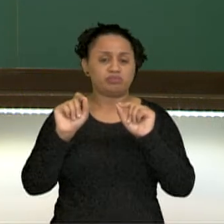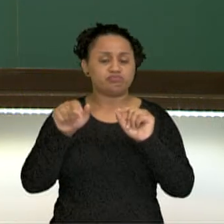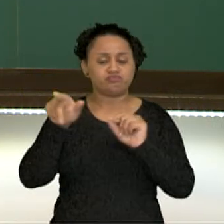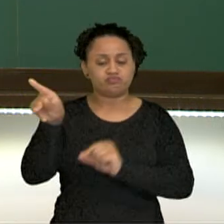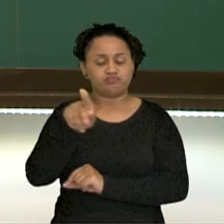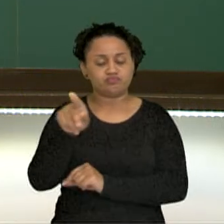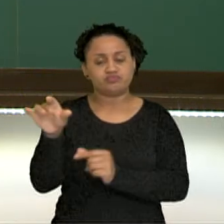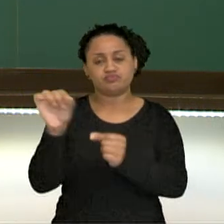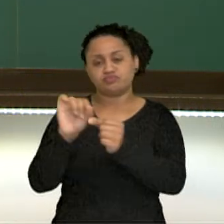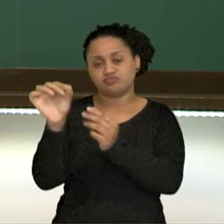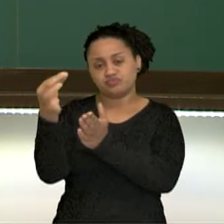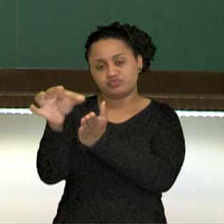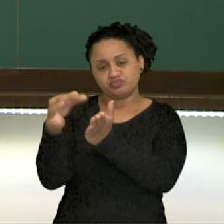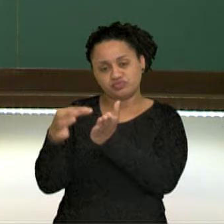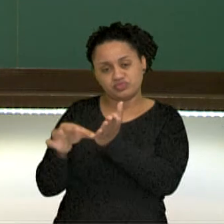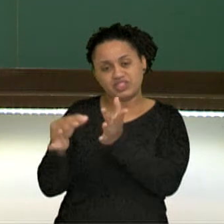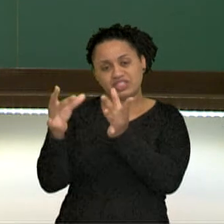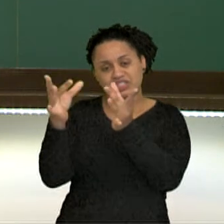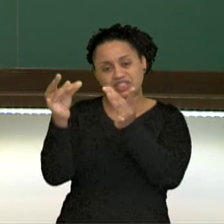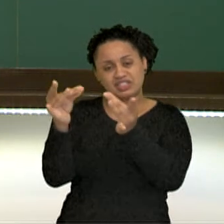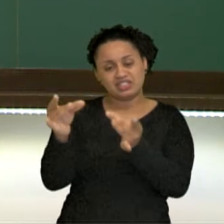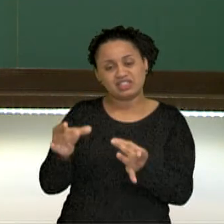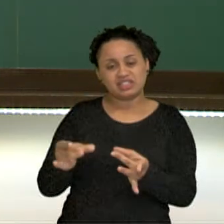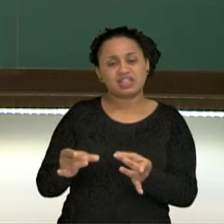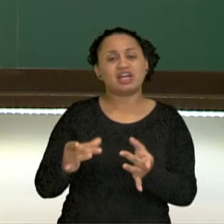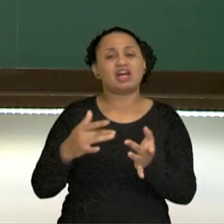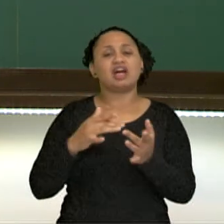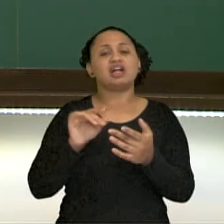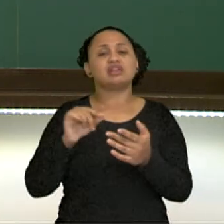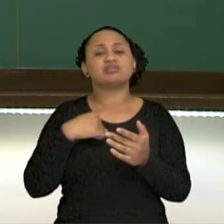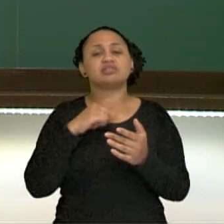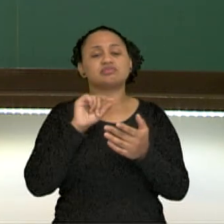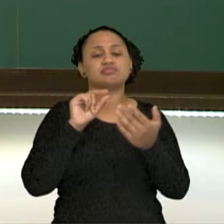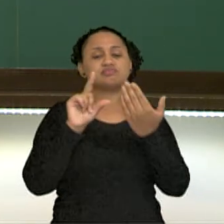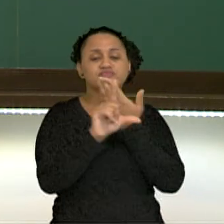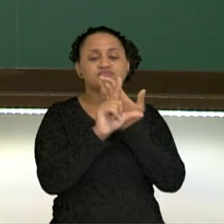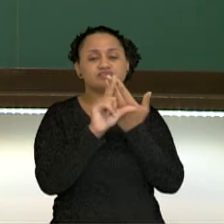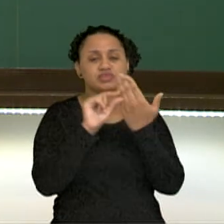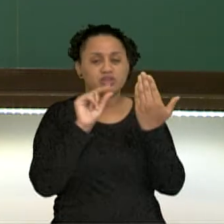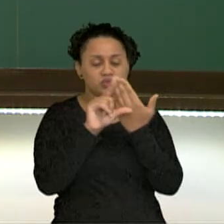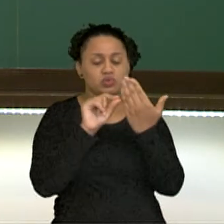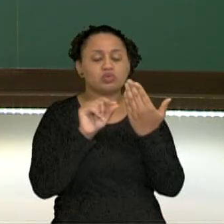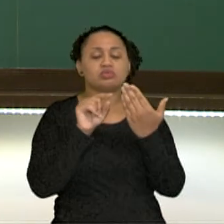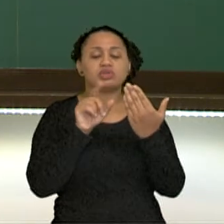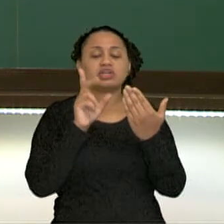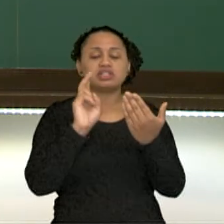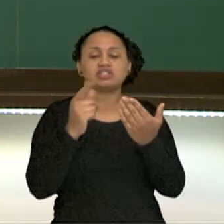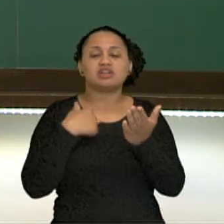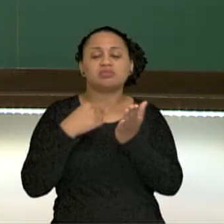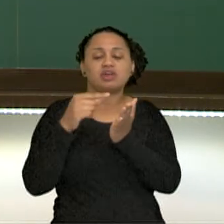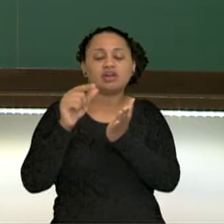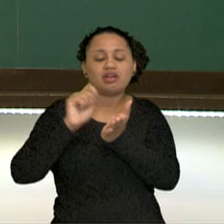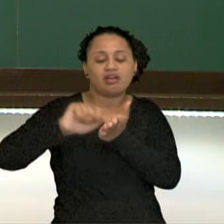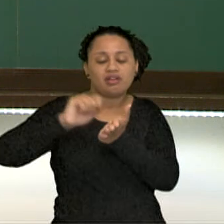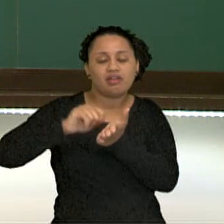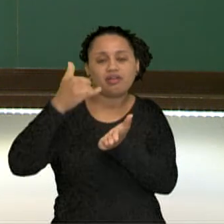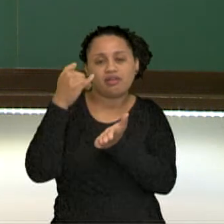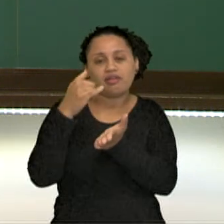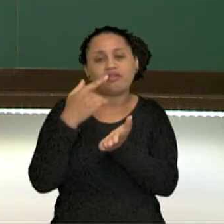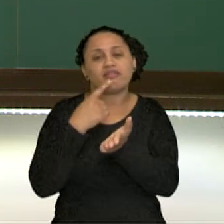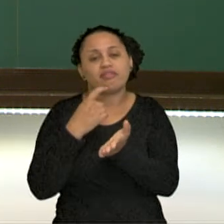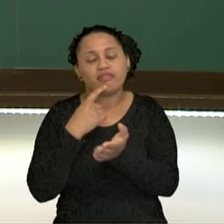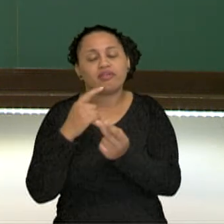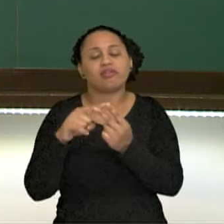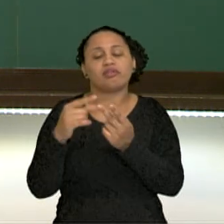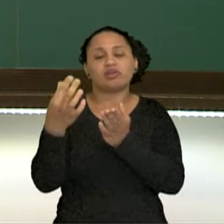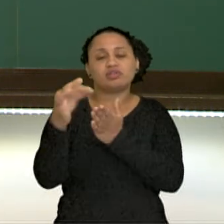fazia a correção das redações da autora, né, e sempre em vermelho, sempre